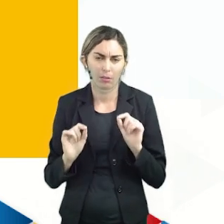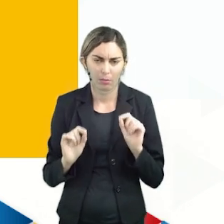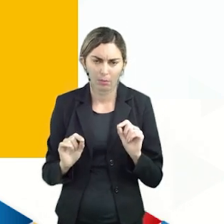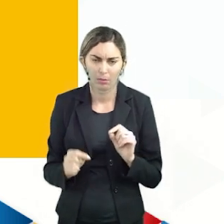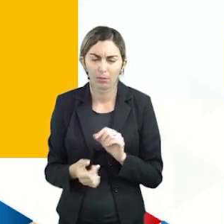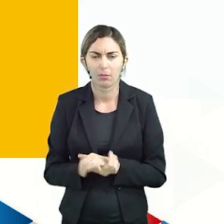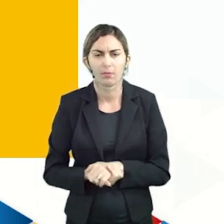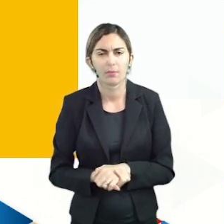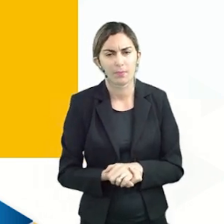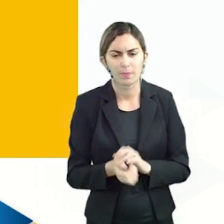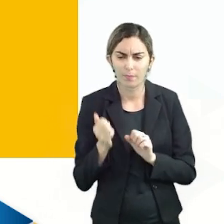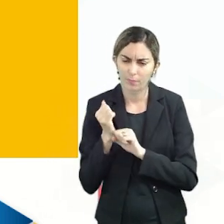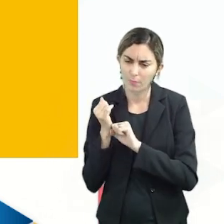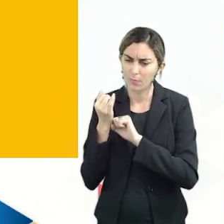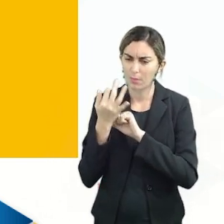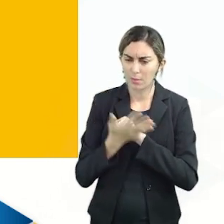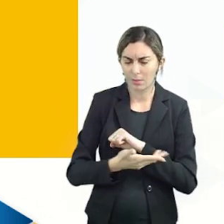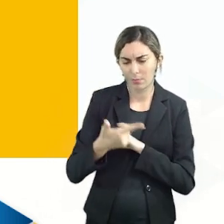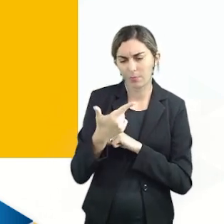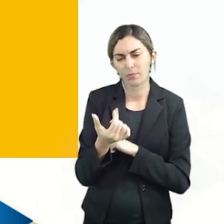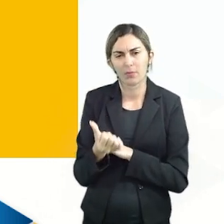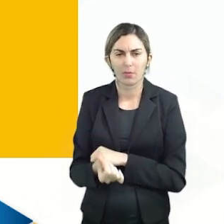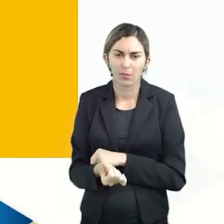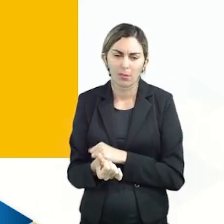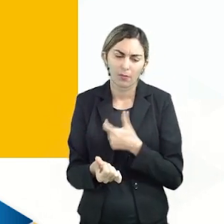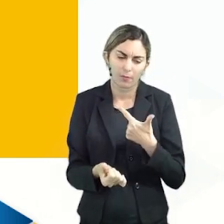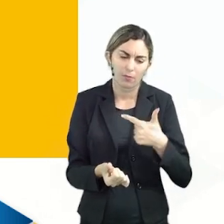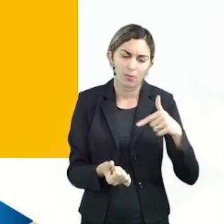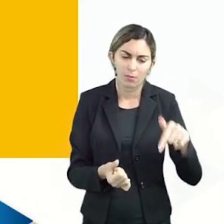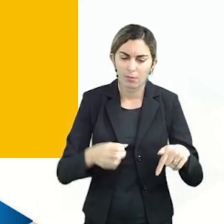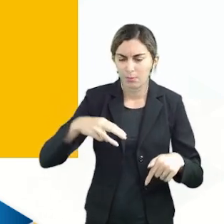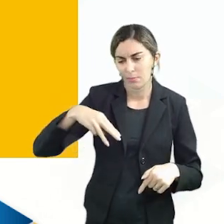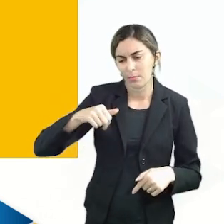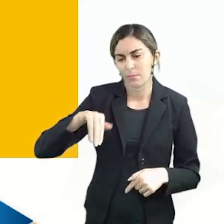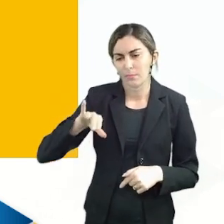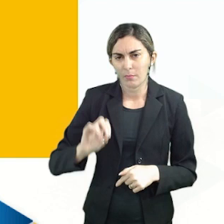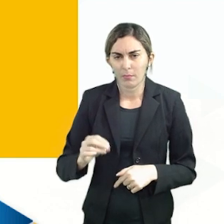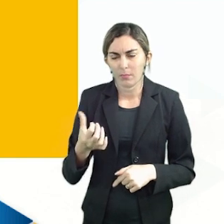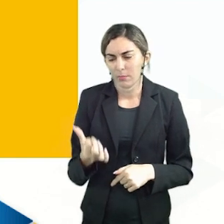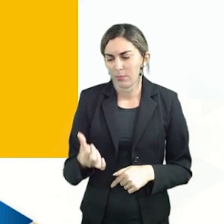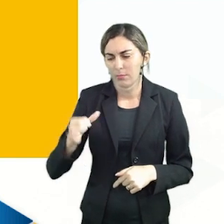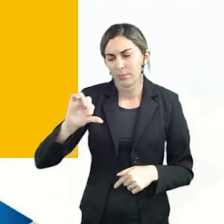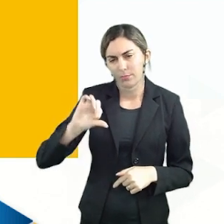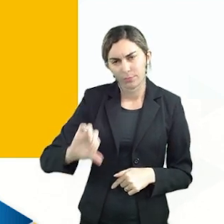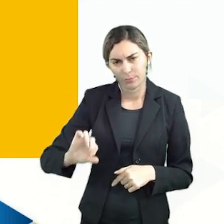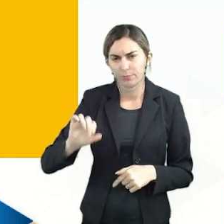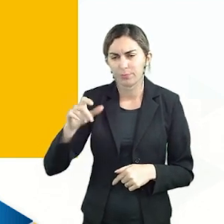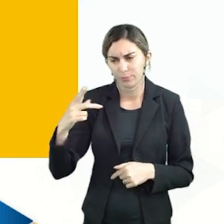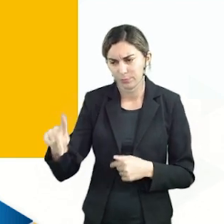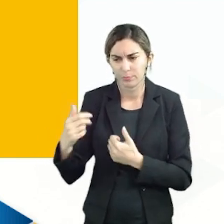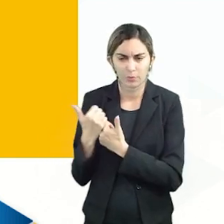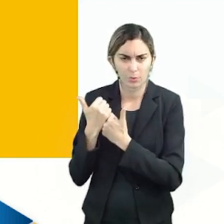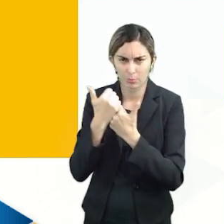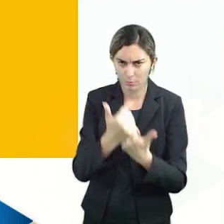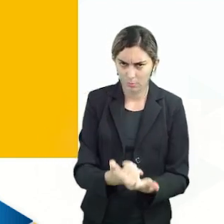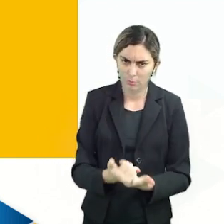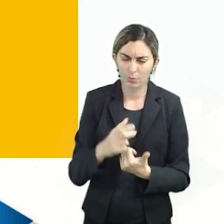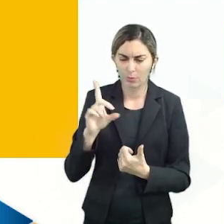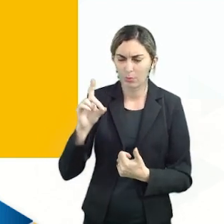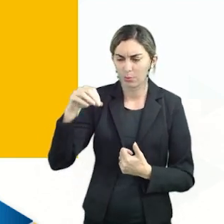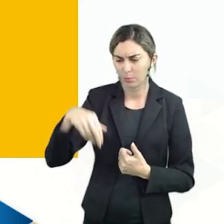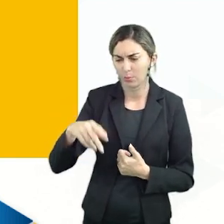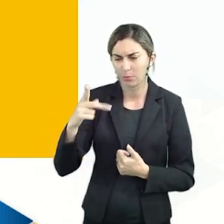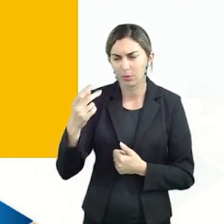Acompanhe. Na madrugada de 26 para 27 de maio de 69, o assessor de Dom Helder,